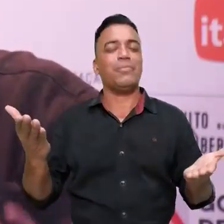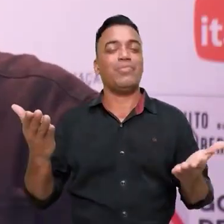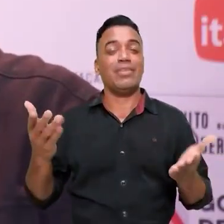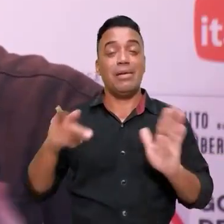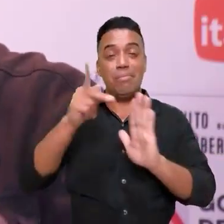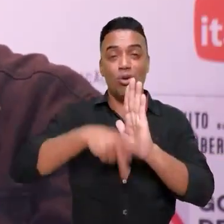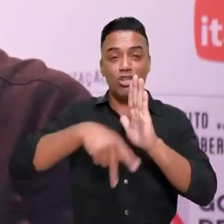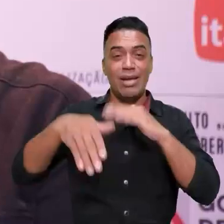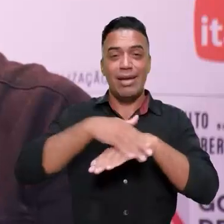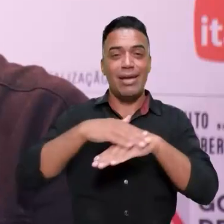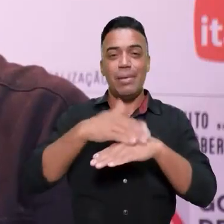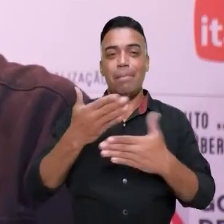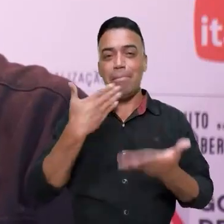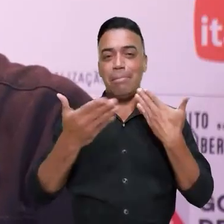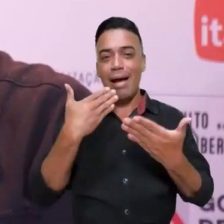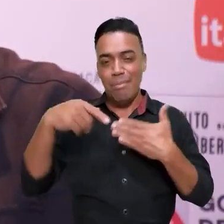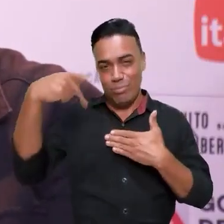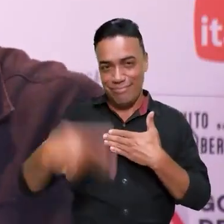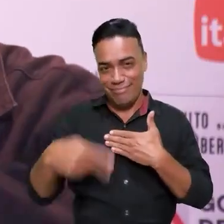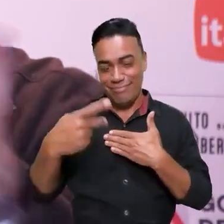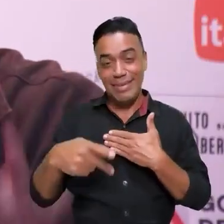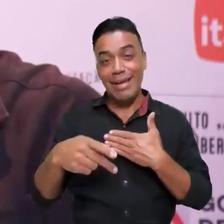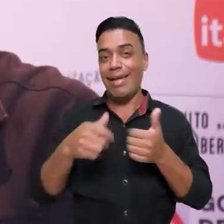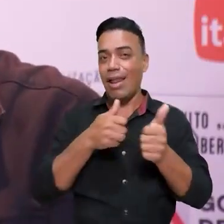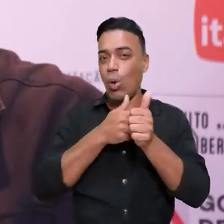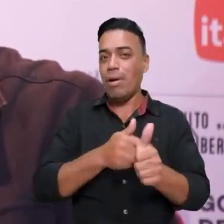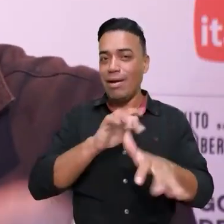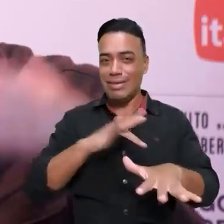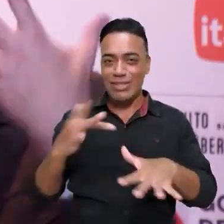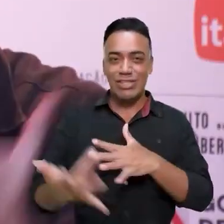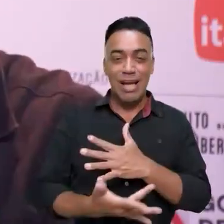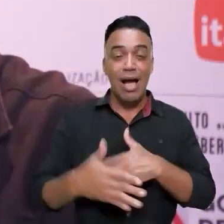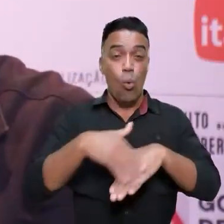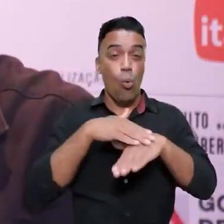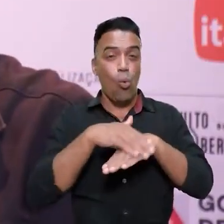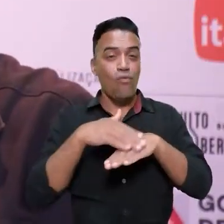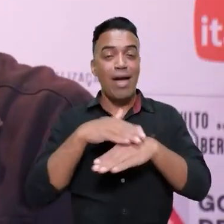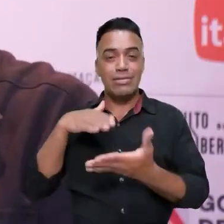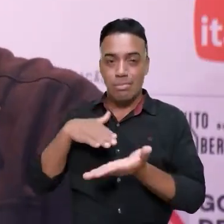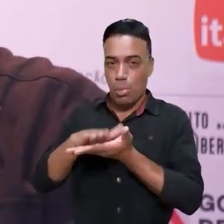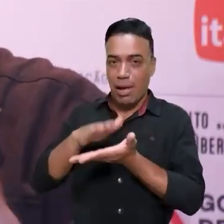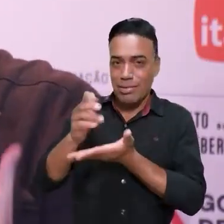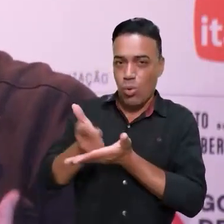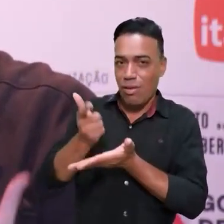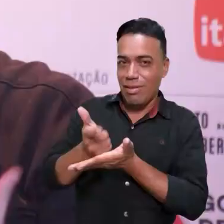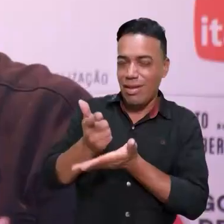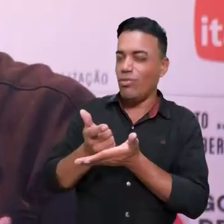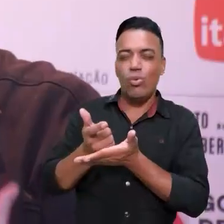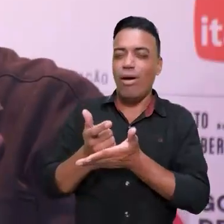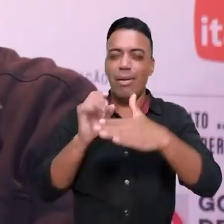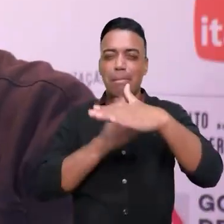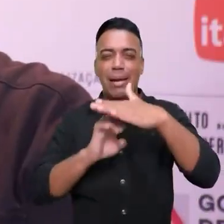no Sempre um Papo, numa conversa do Sempre um Papo, e ele acompanhando nas redes sociais e numa conversa sobre publicação. É uma editora